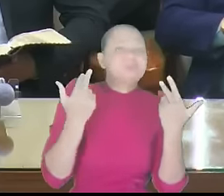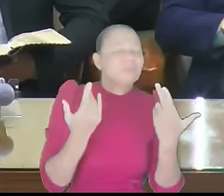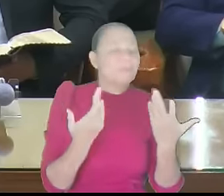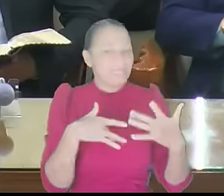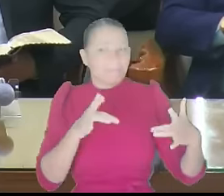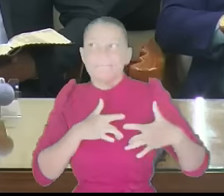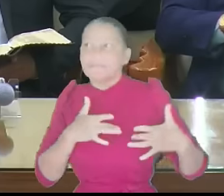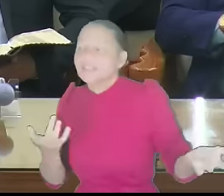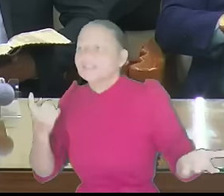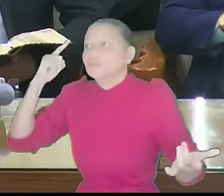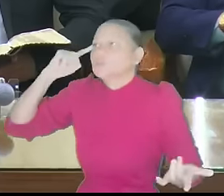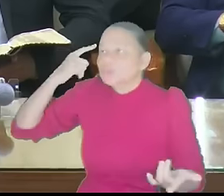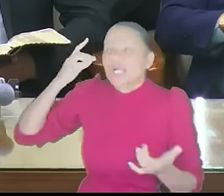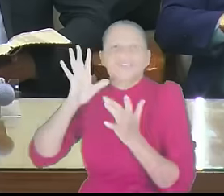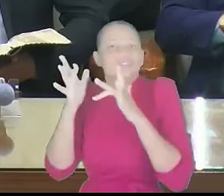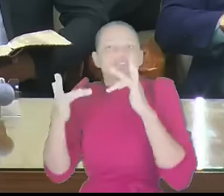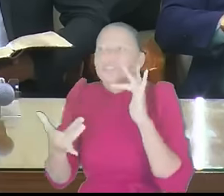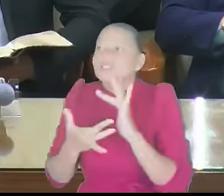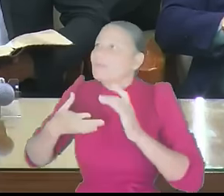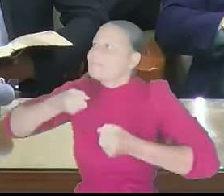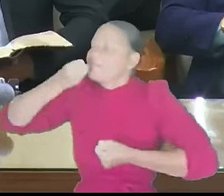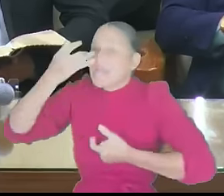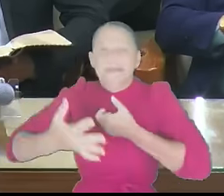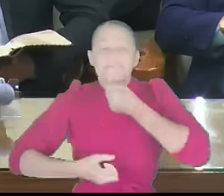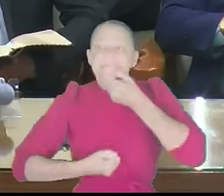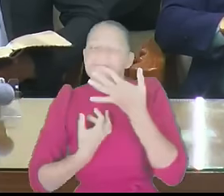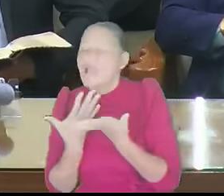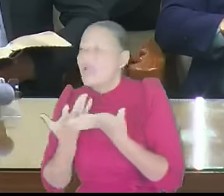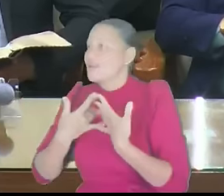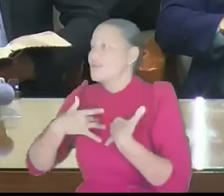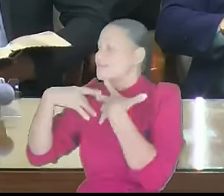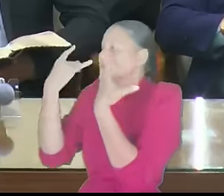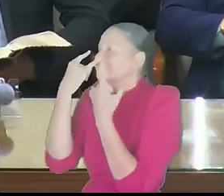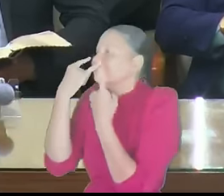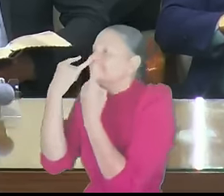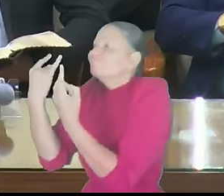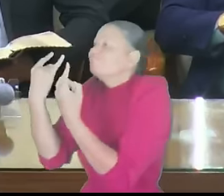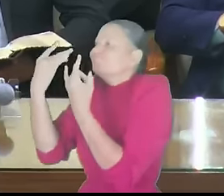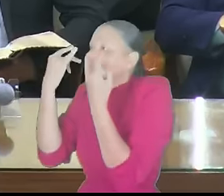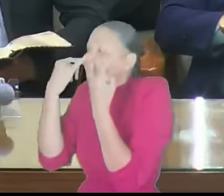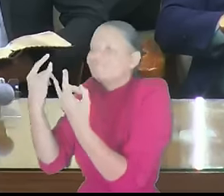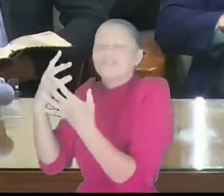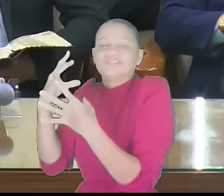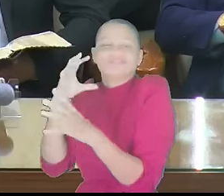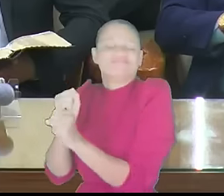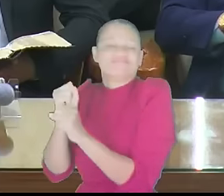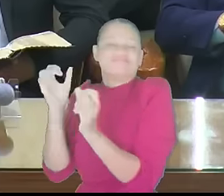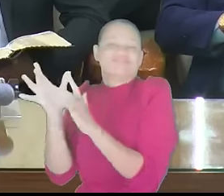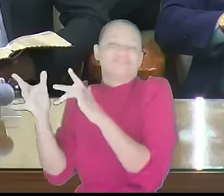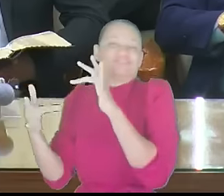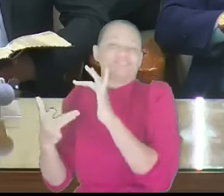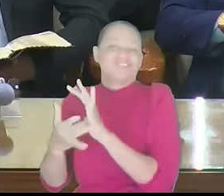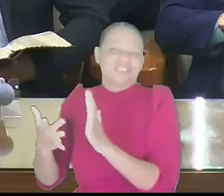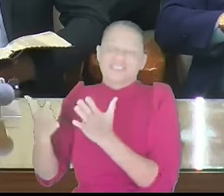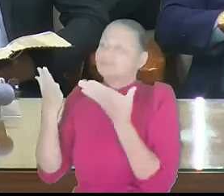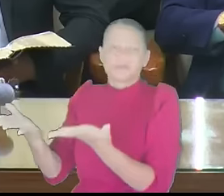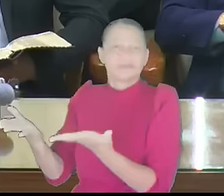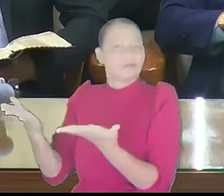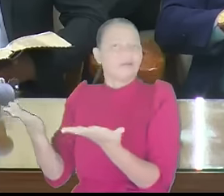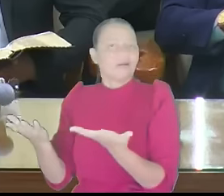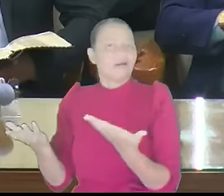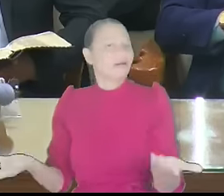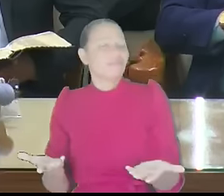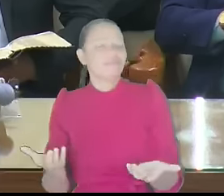Jesus. A igreja não está arriada os quatro pneus, como nós dizíamos antigamente, por Jesus. Aí ela